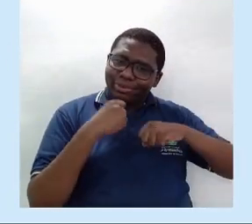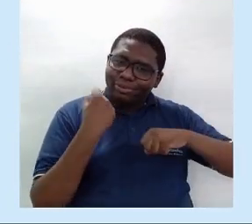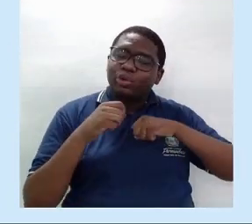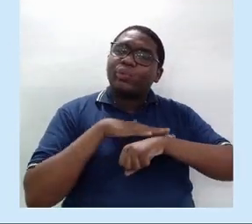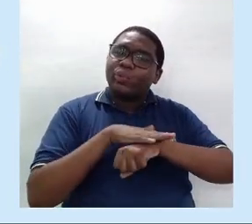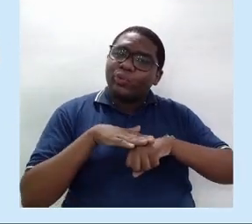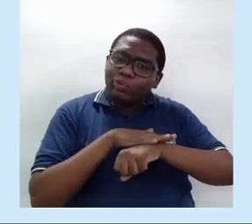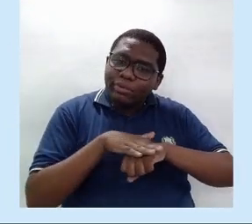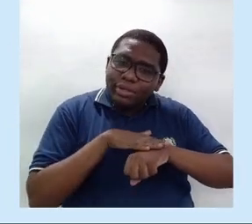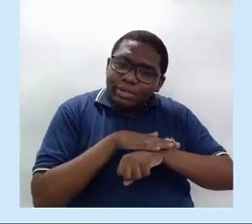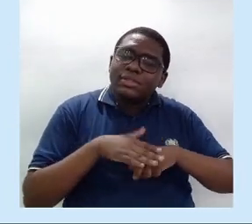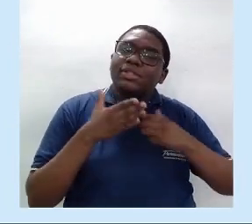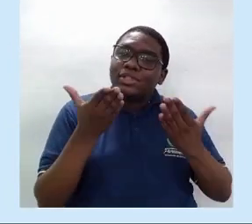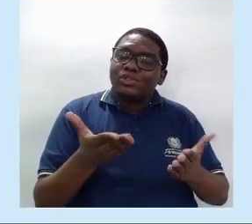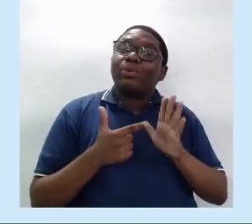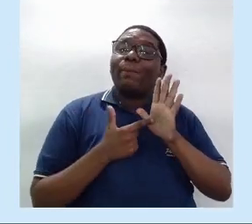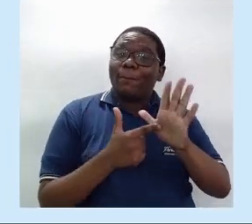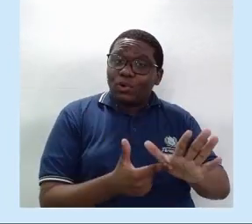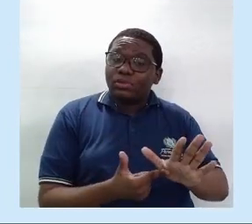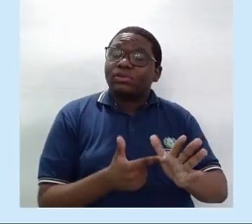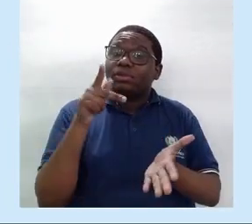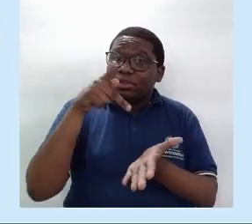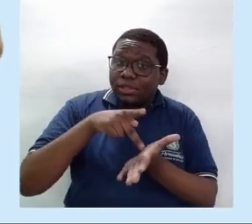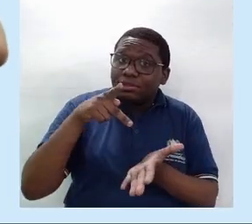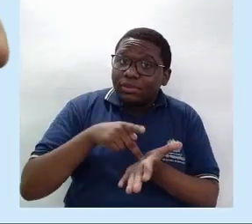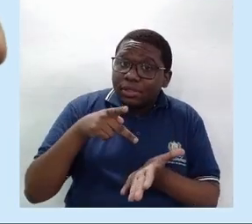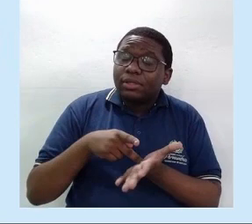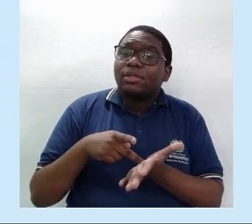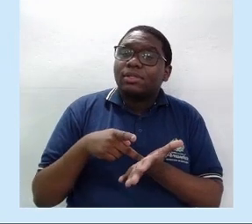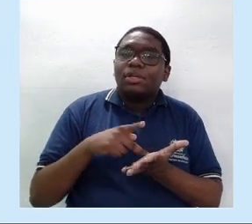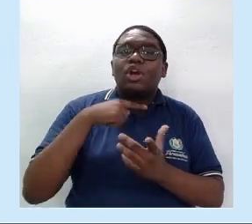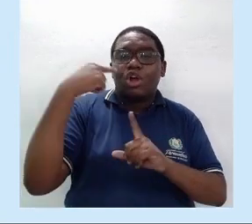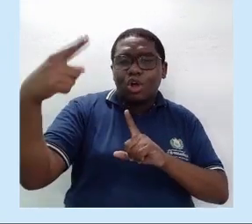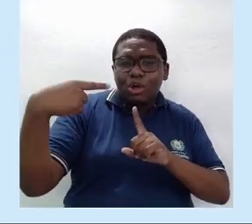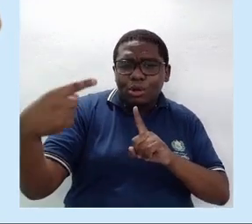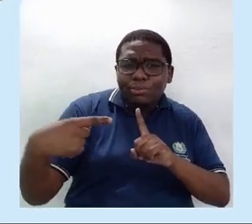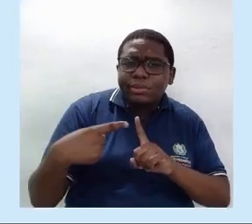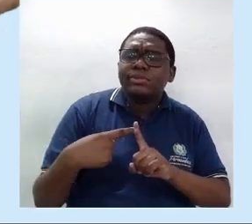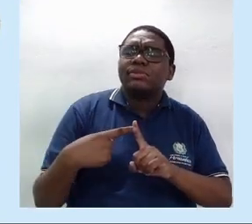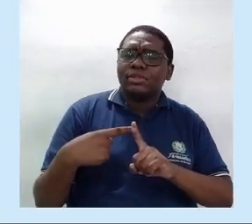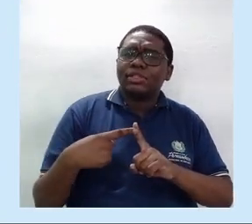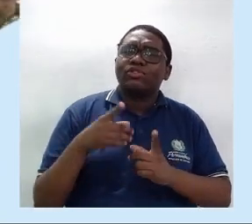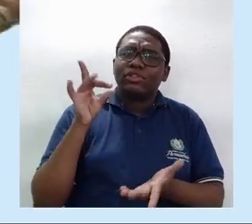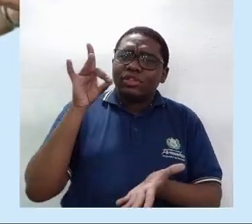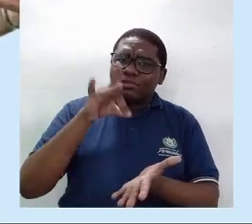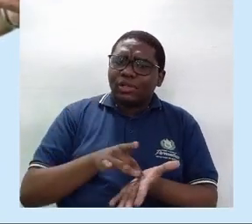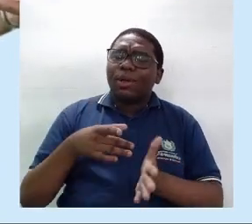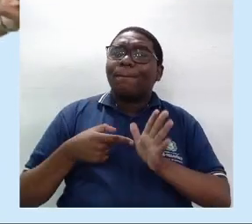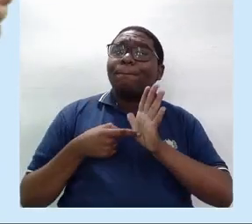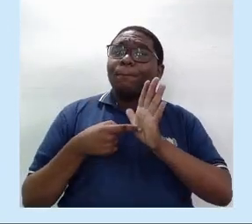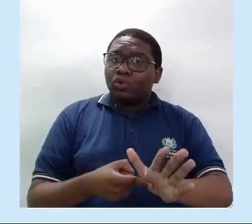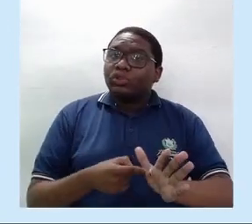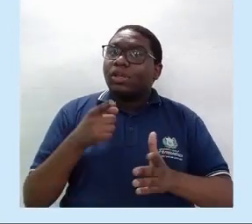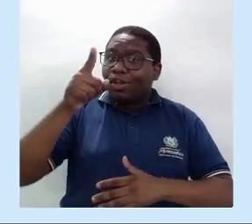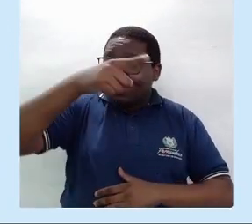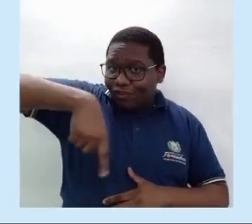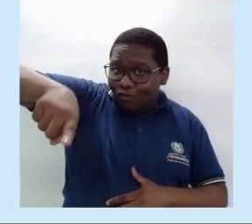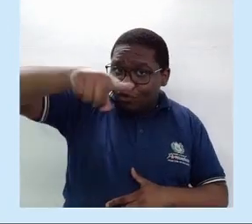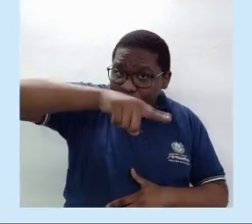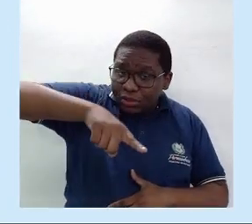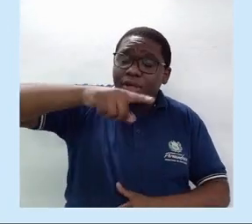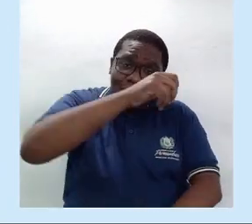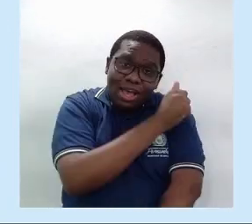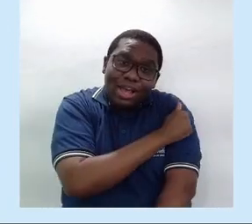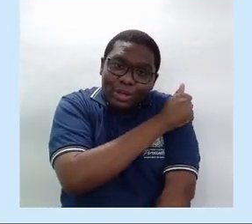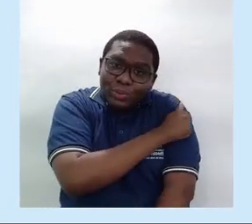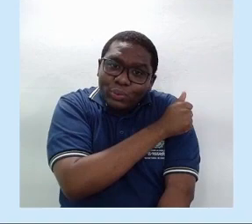essa série mostra justamente, aliás, ela procura justamente isso, certo? Mostrar ao estudante, a você